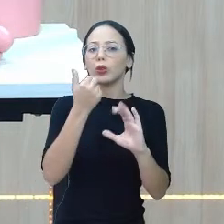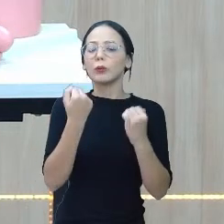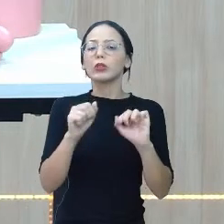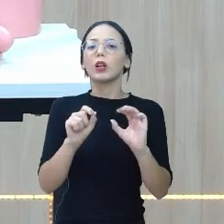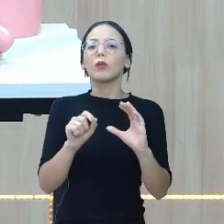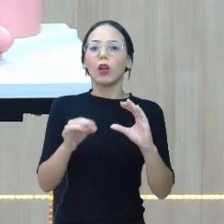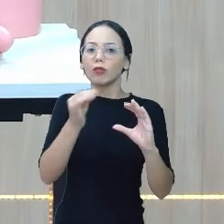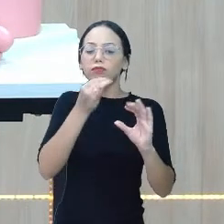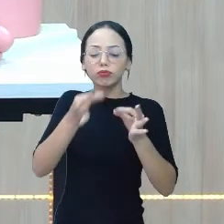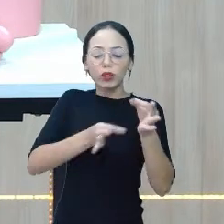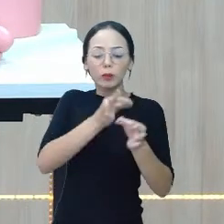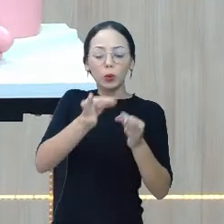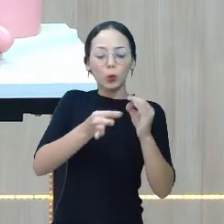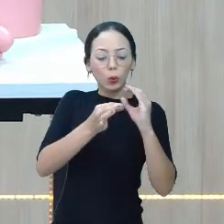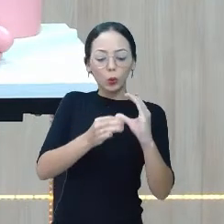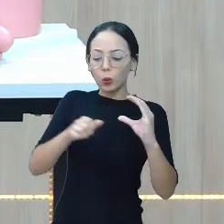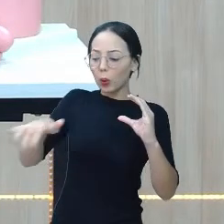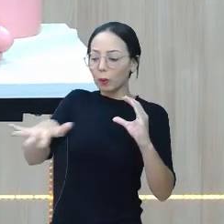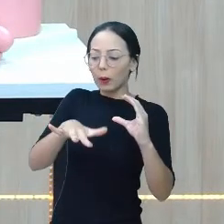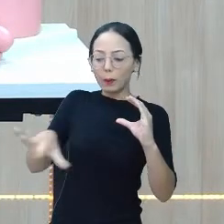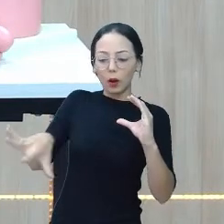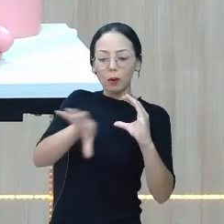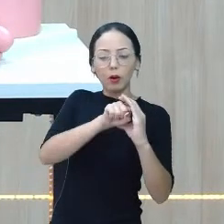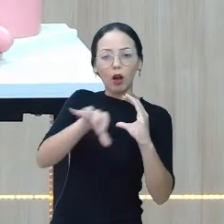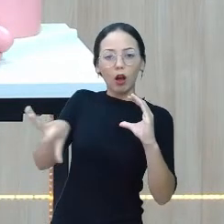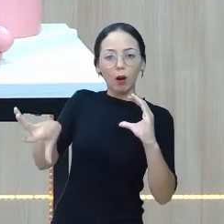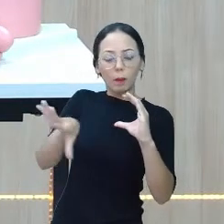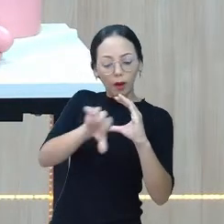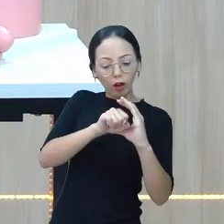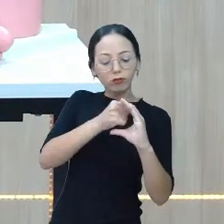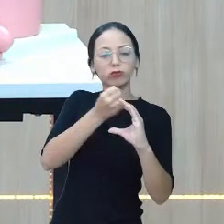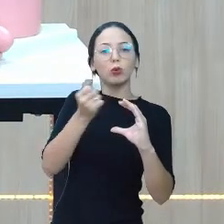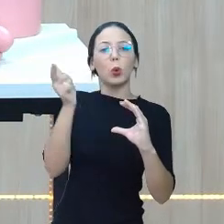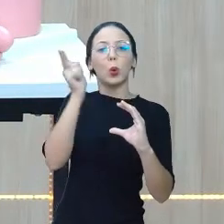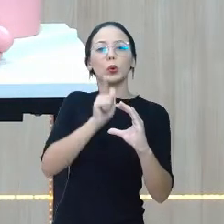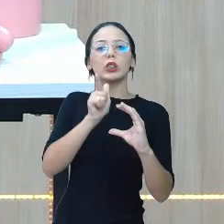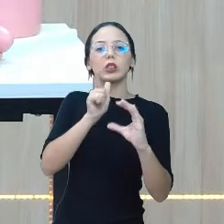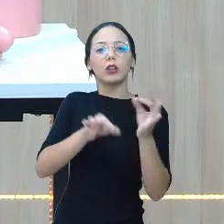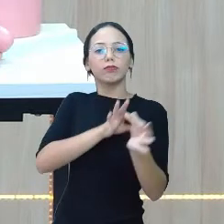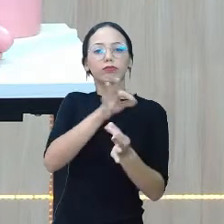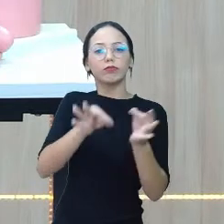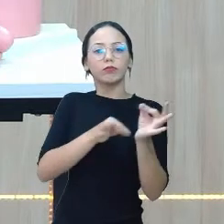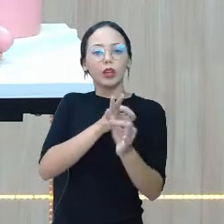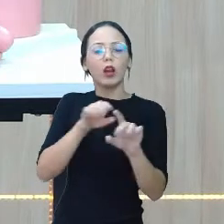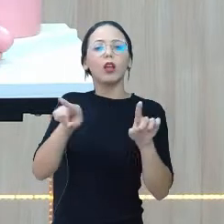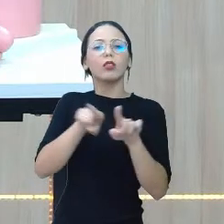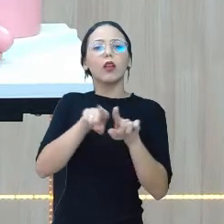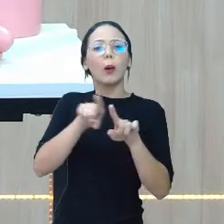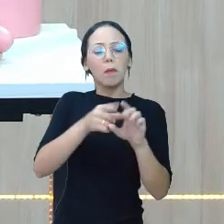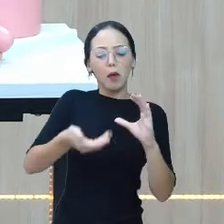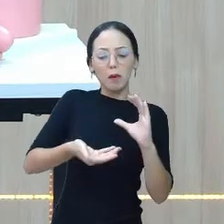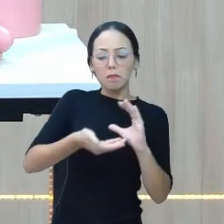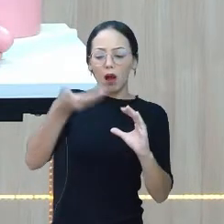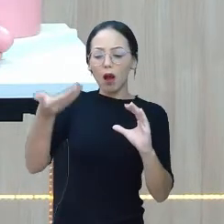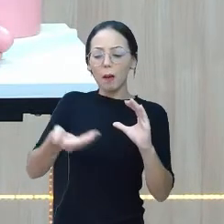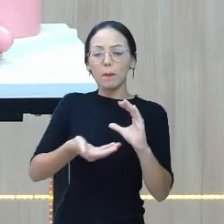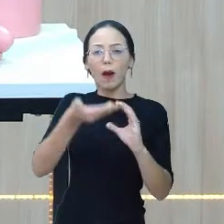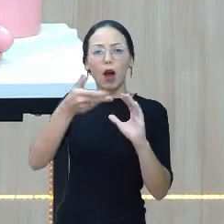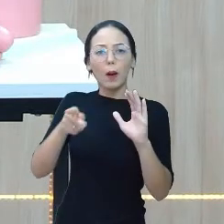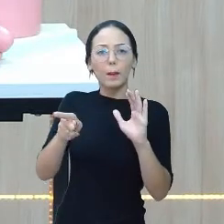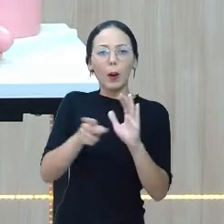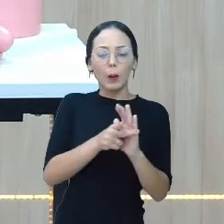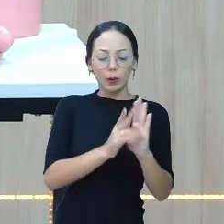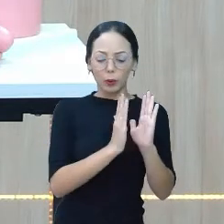meio externo até chegar na célula que está precisando. E também, para excretar, ia passando por todas as